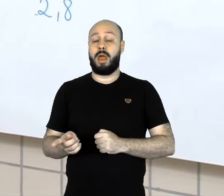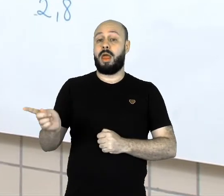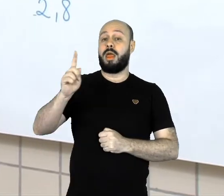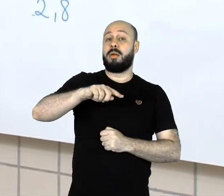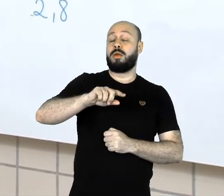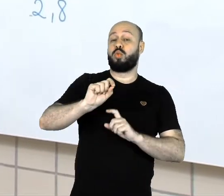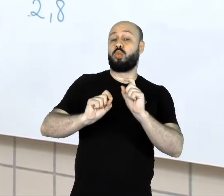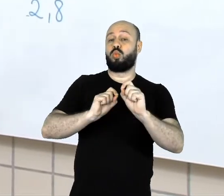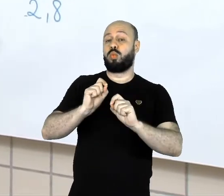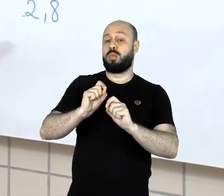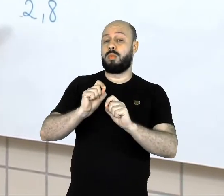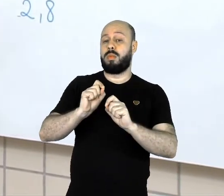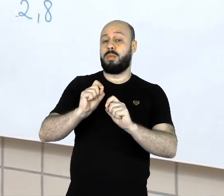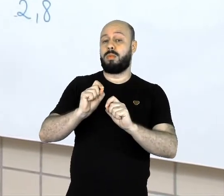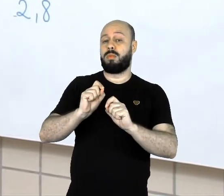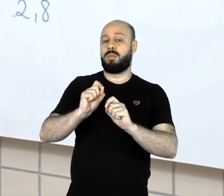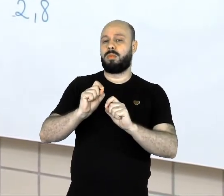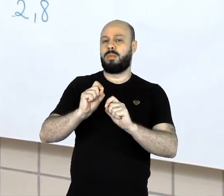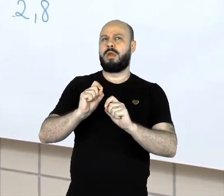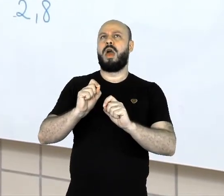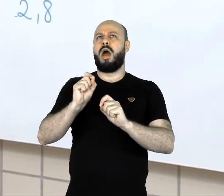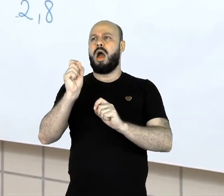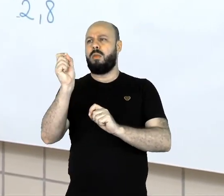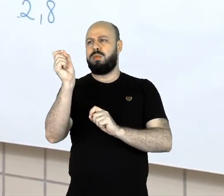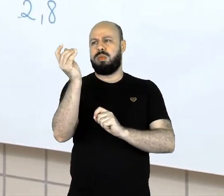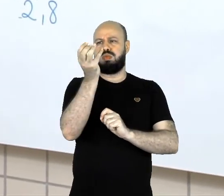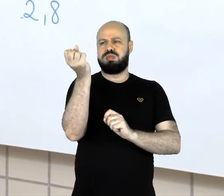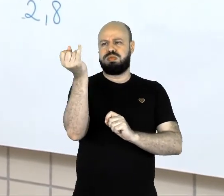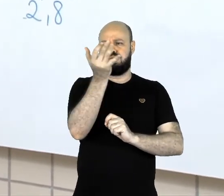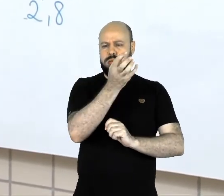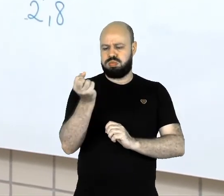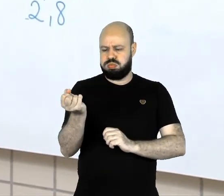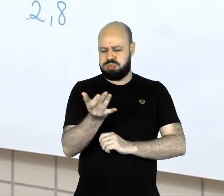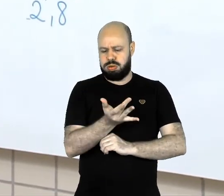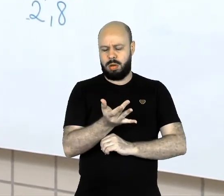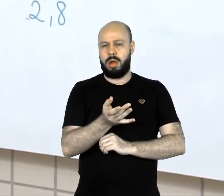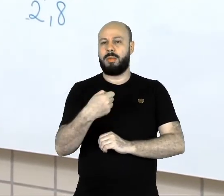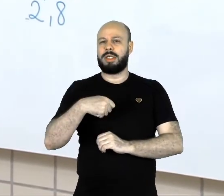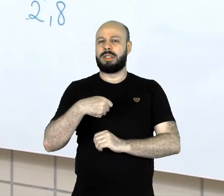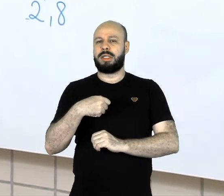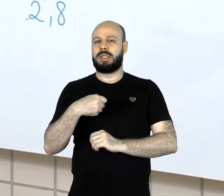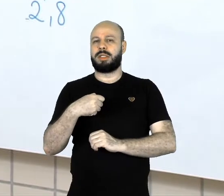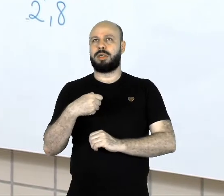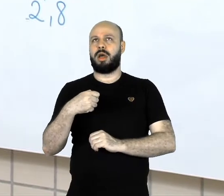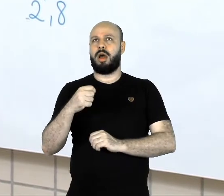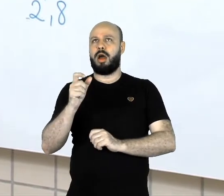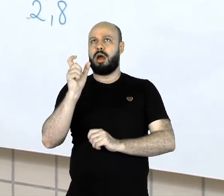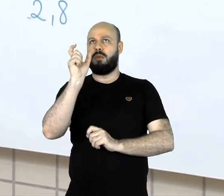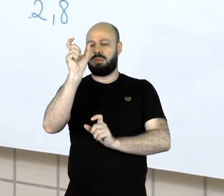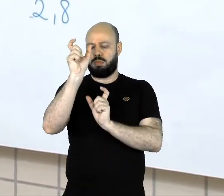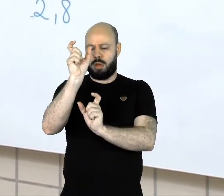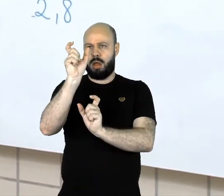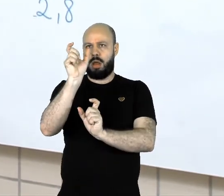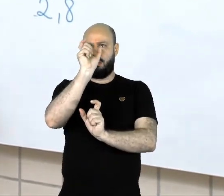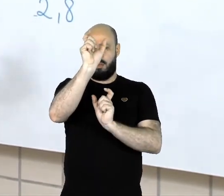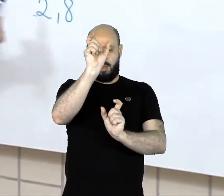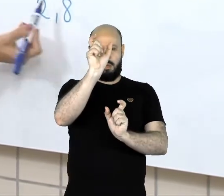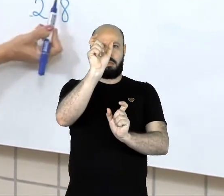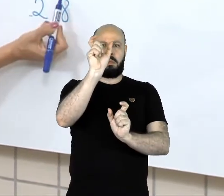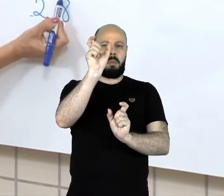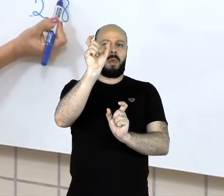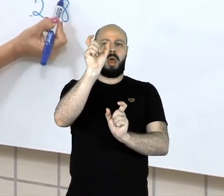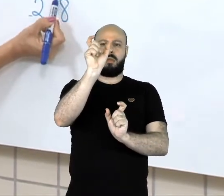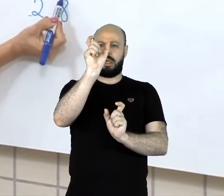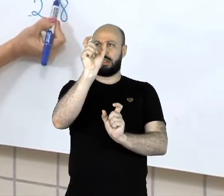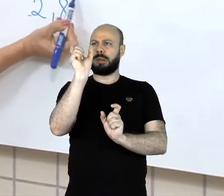é? Comparar a parte decimal. Mas antes de comparar, o que que nós temos que fazer? Igualar as casas decimais. Aqui